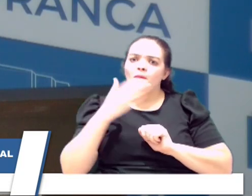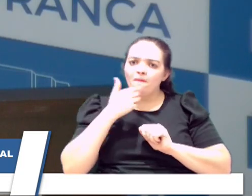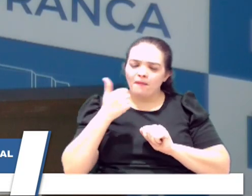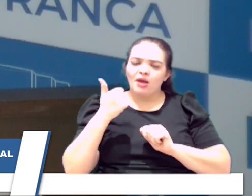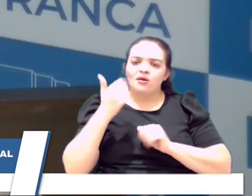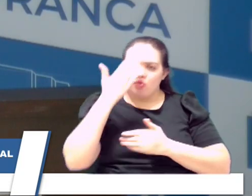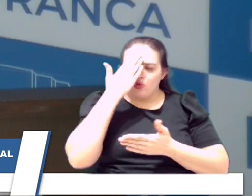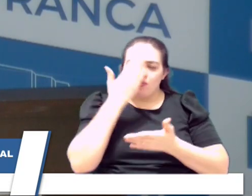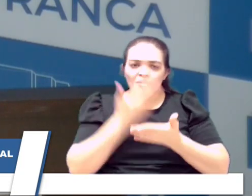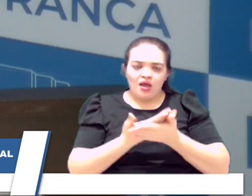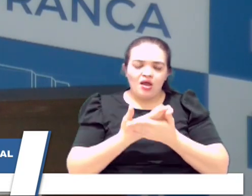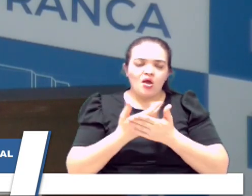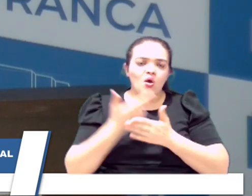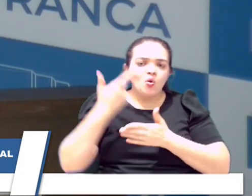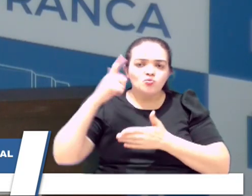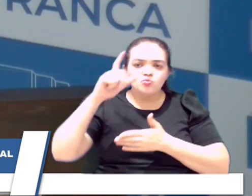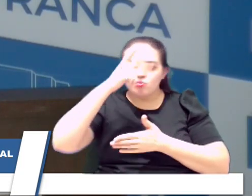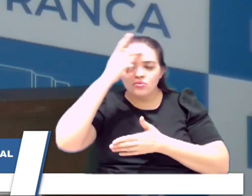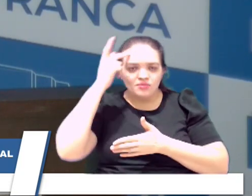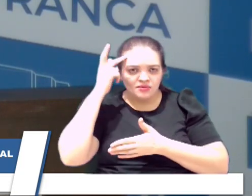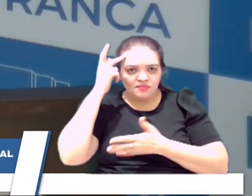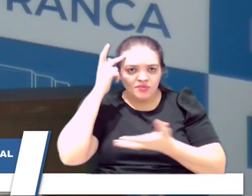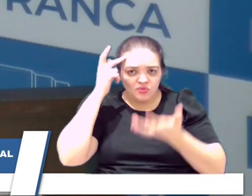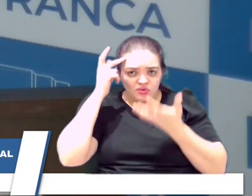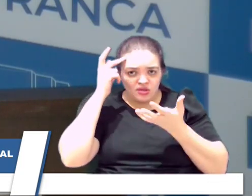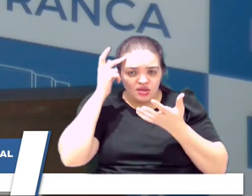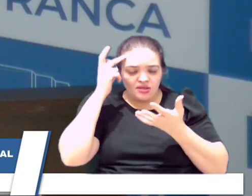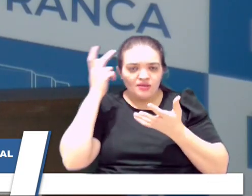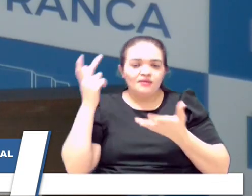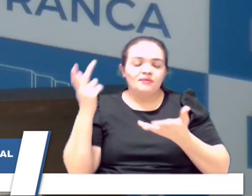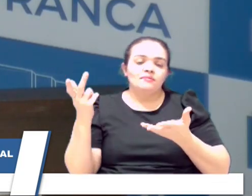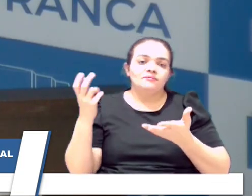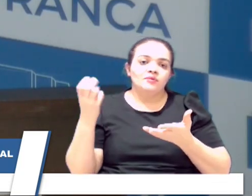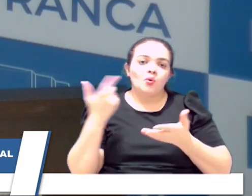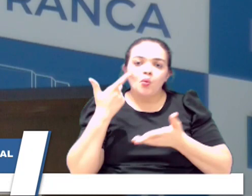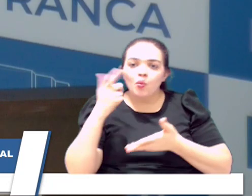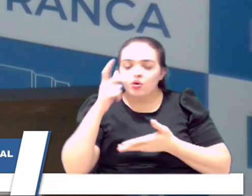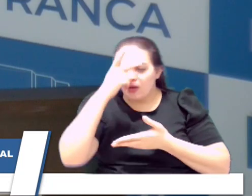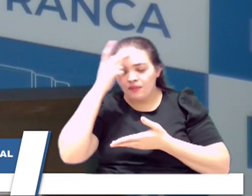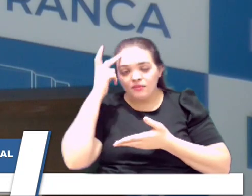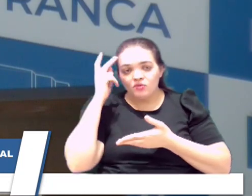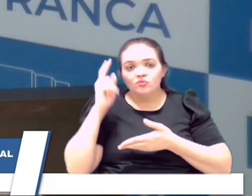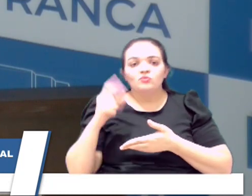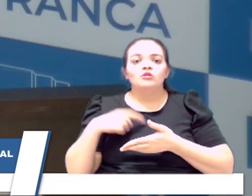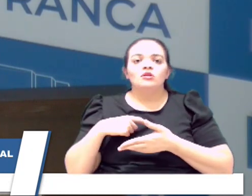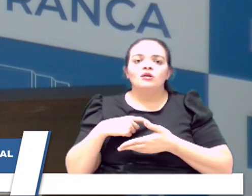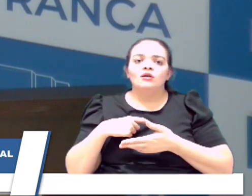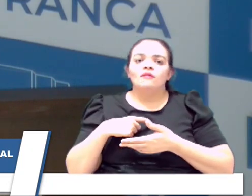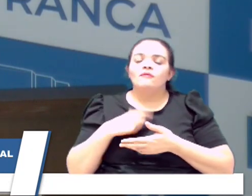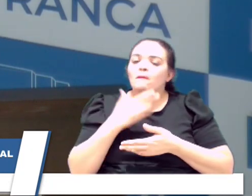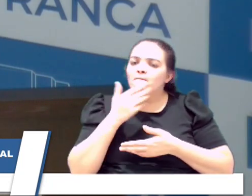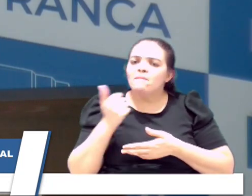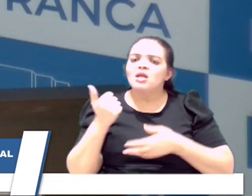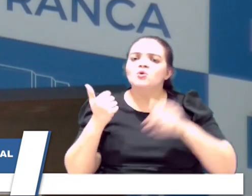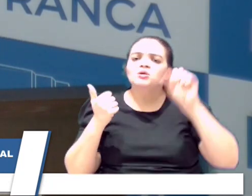deram um depoimento, ou ainda querem dar, ou outras pessoas que vão usar, eles vão ter a sua melhora